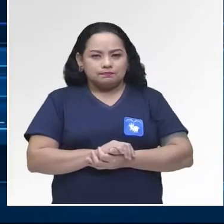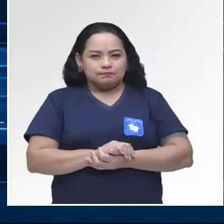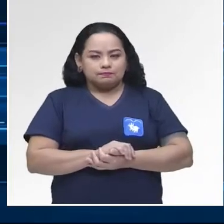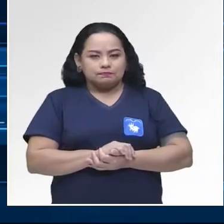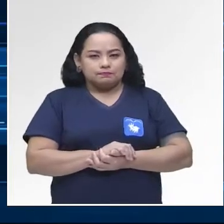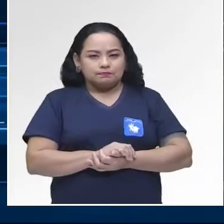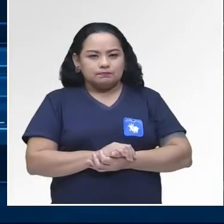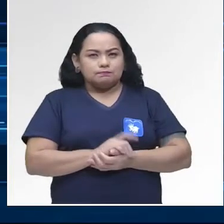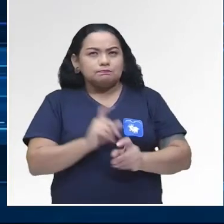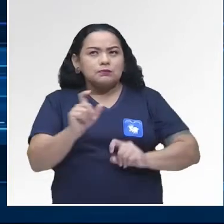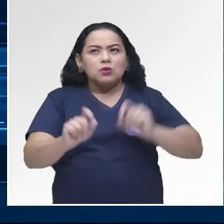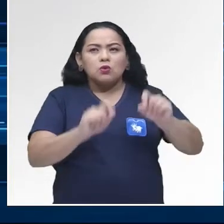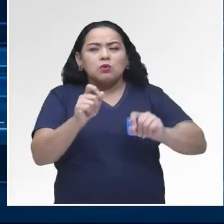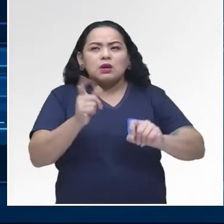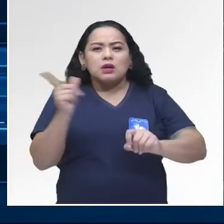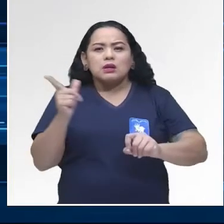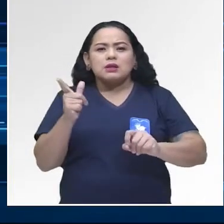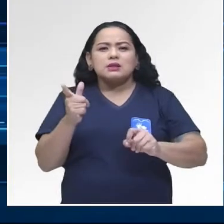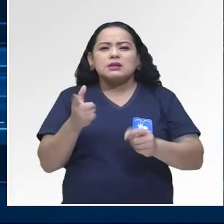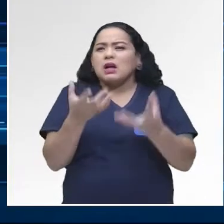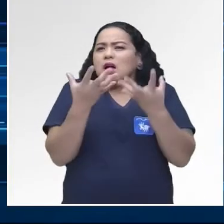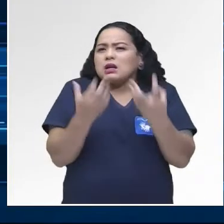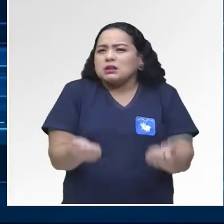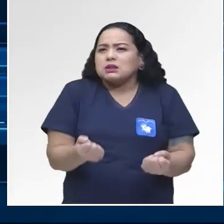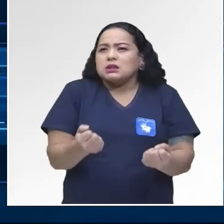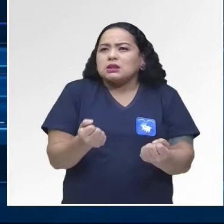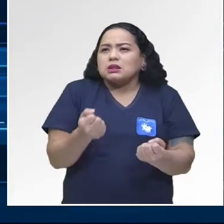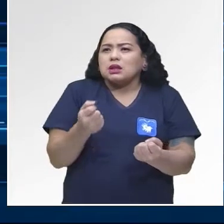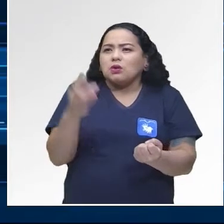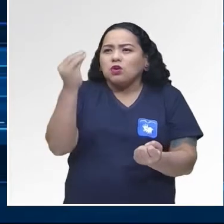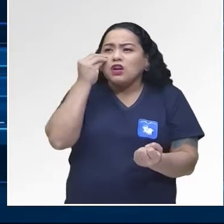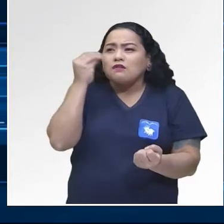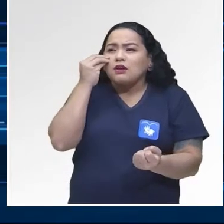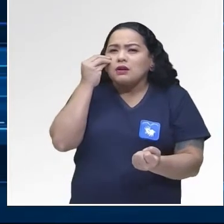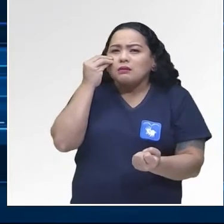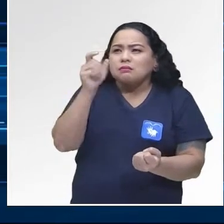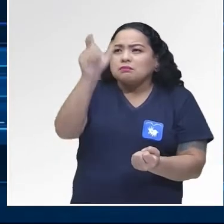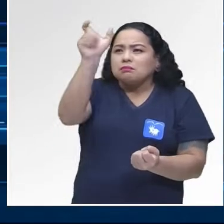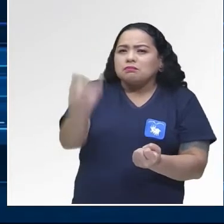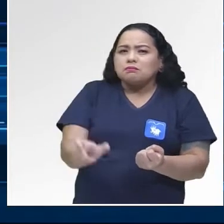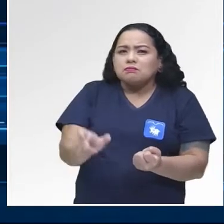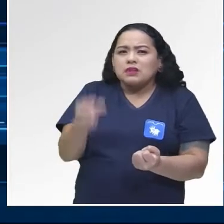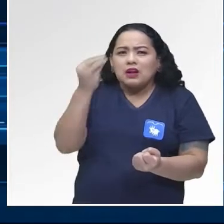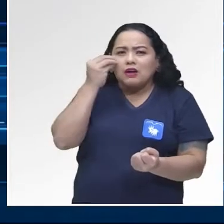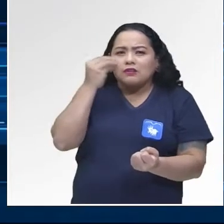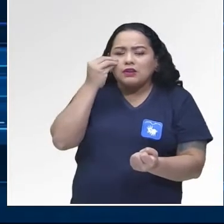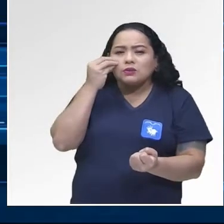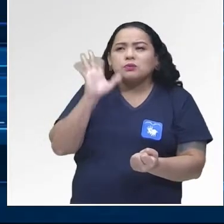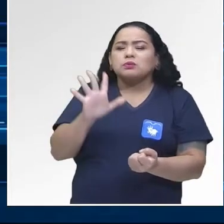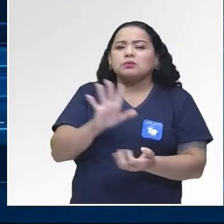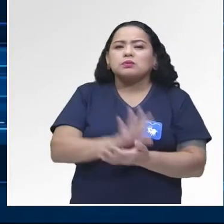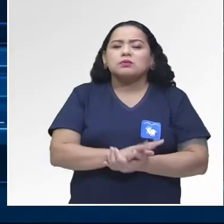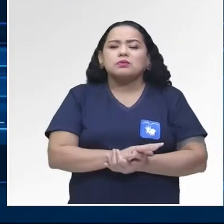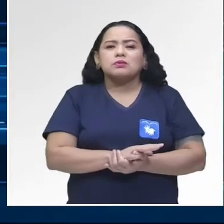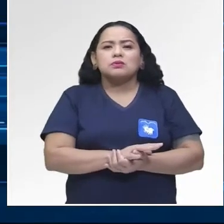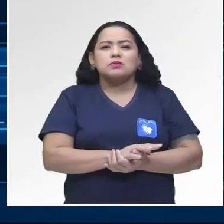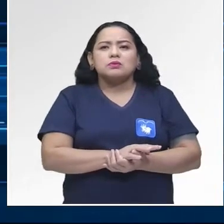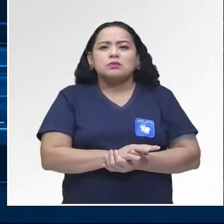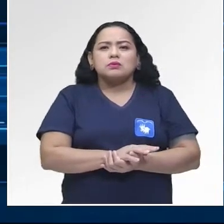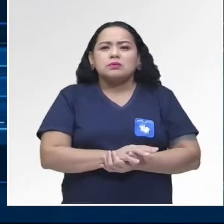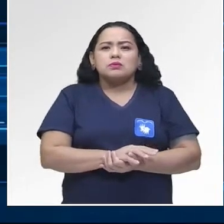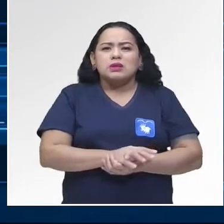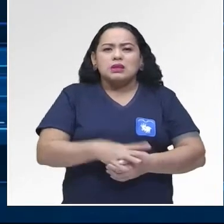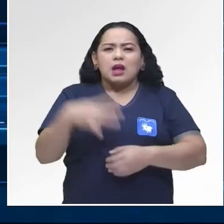Com o fato de que ele se conforma com a aparência. Então, além de imediatista, ele é